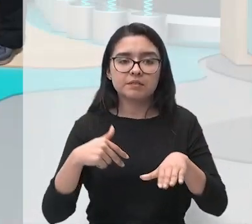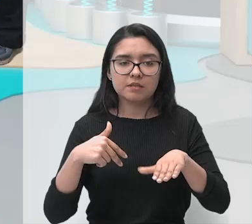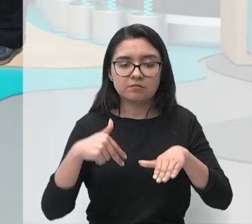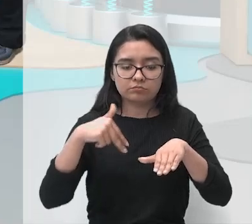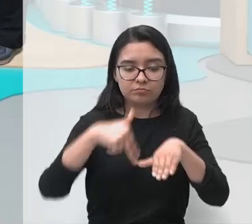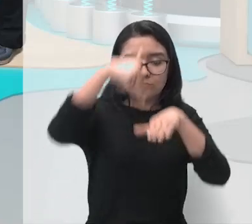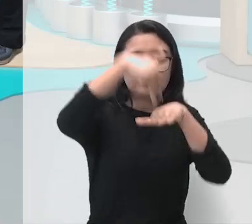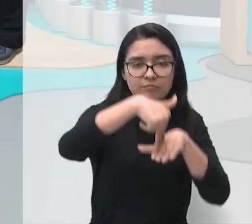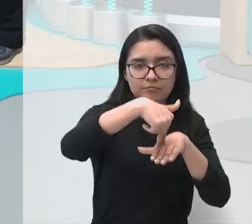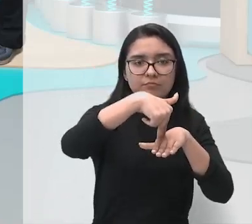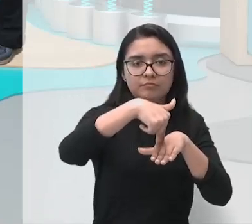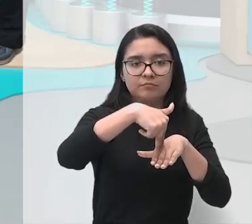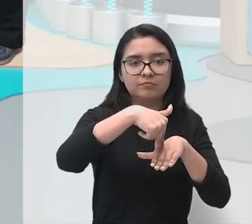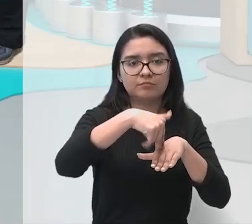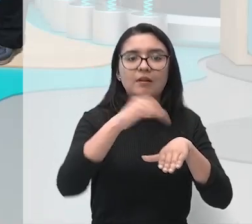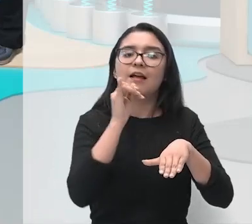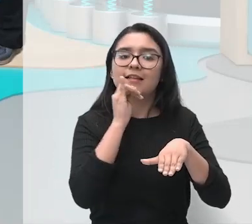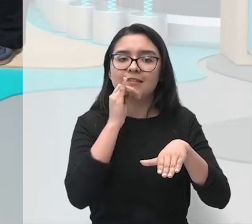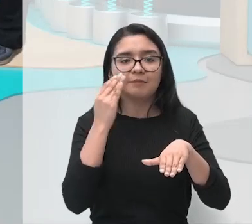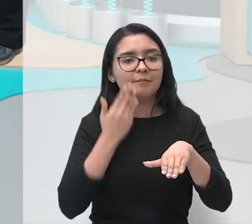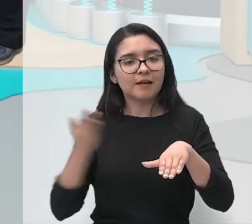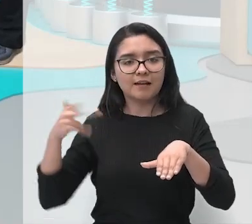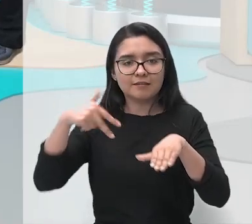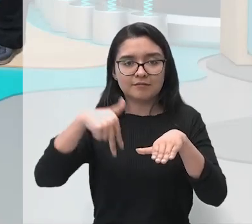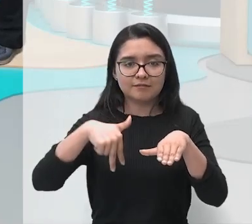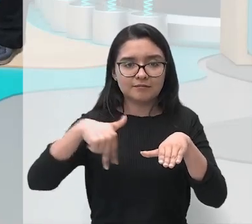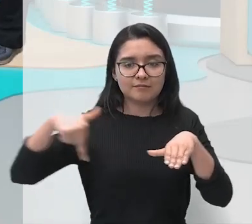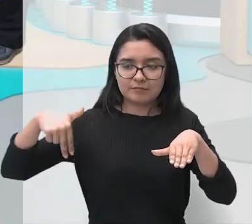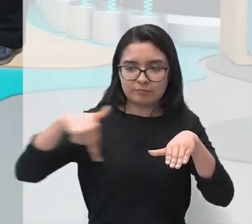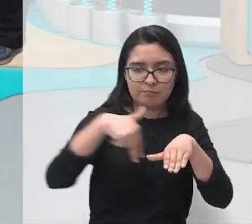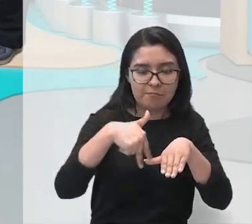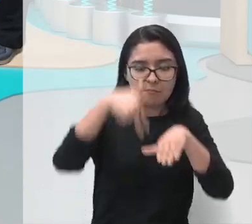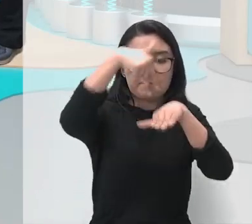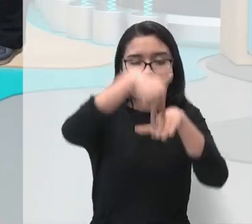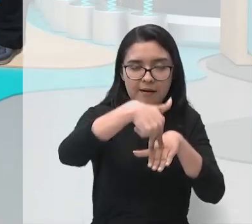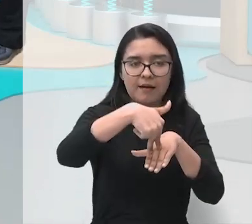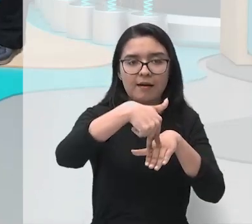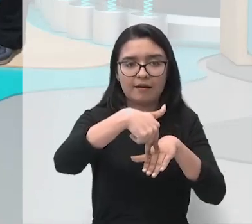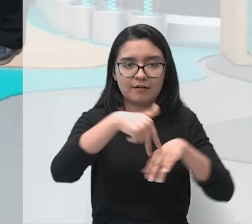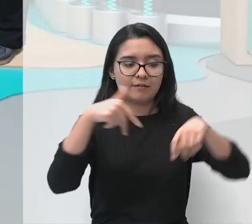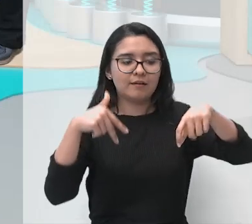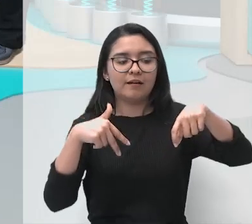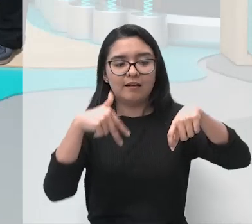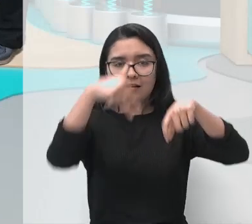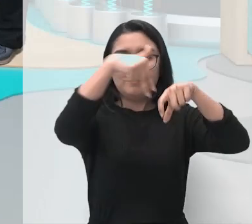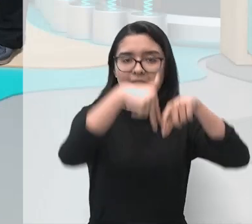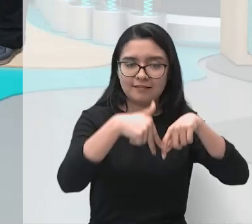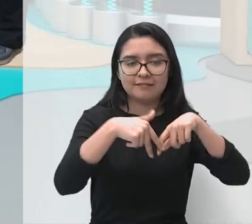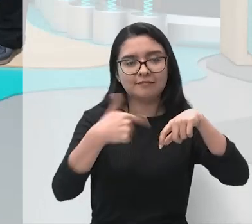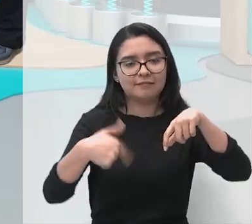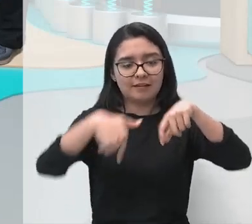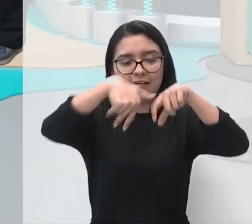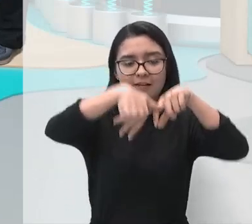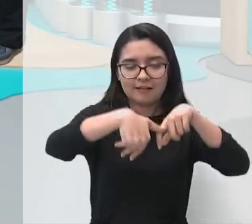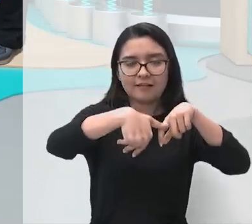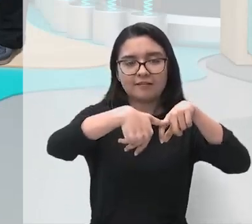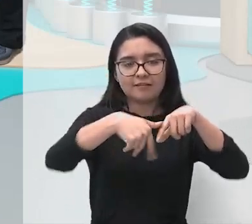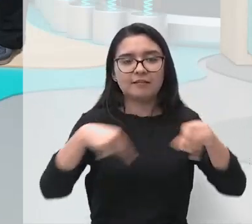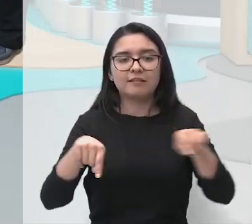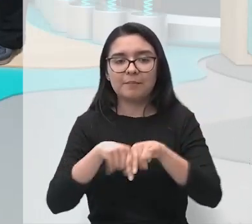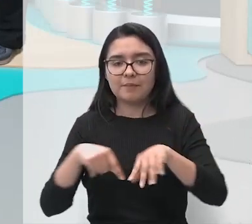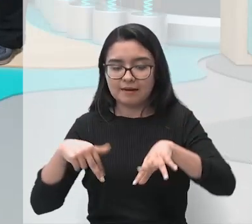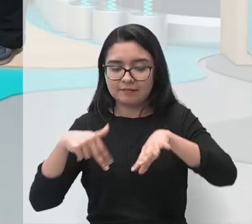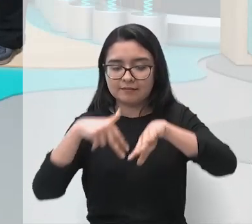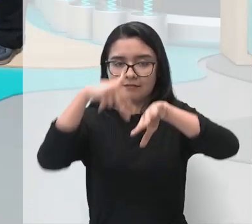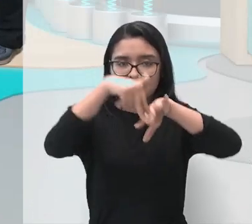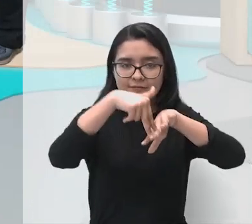subir em algo, né? No caso, vocês viram aí uma integrante subindo na trave, outro na janela, outro ali naquela parte do degrauzinho.